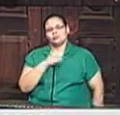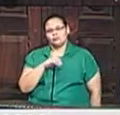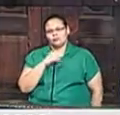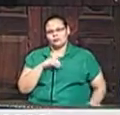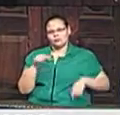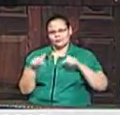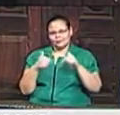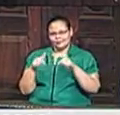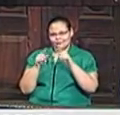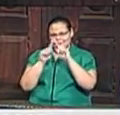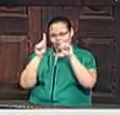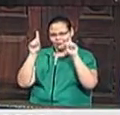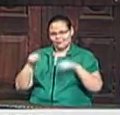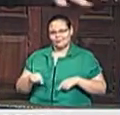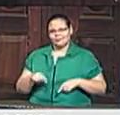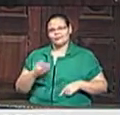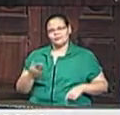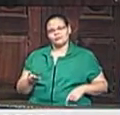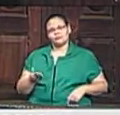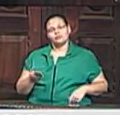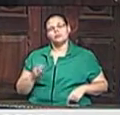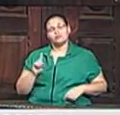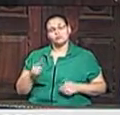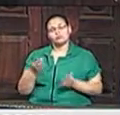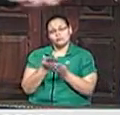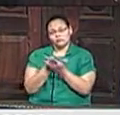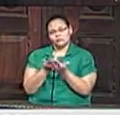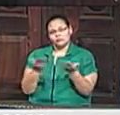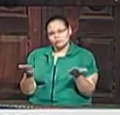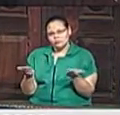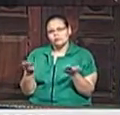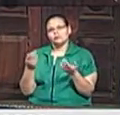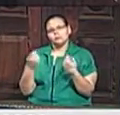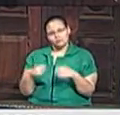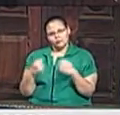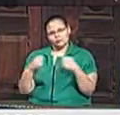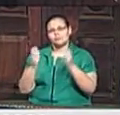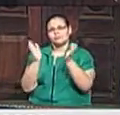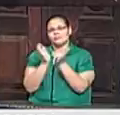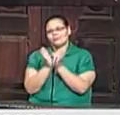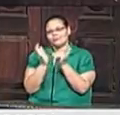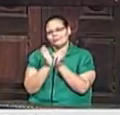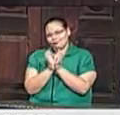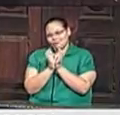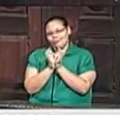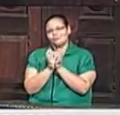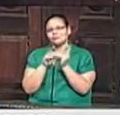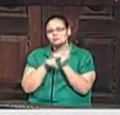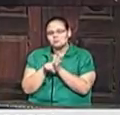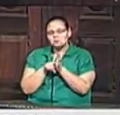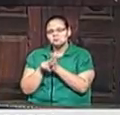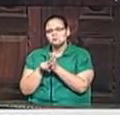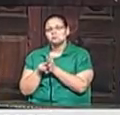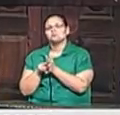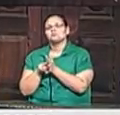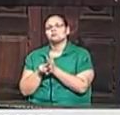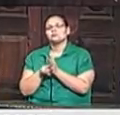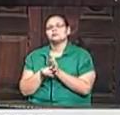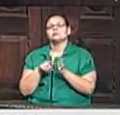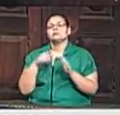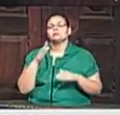encaminhada à presidência um requerimento para que haja uma comissão parlamentar de inquérito em